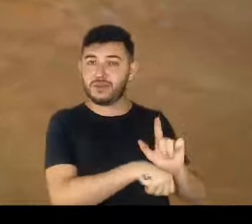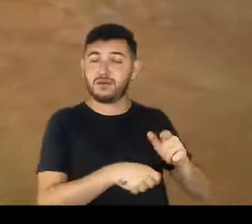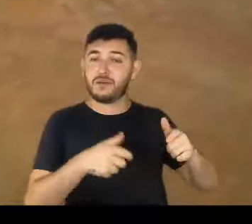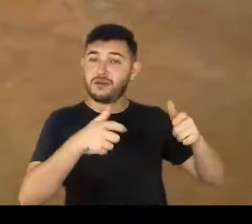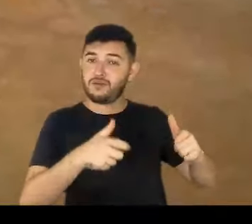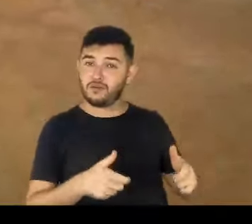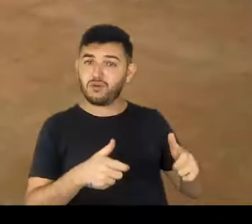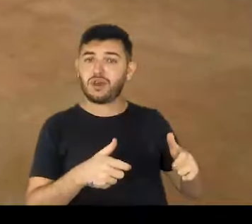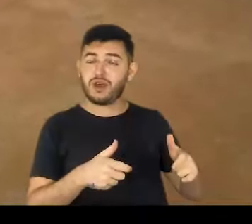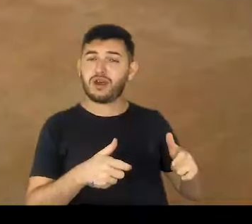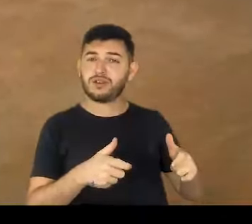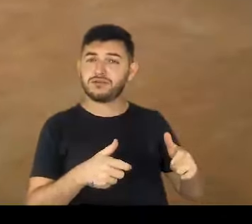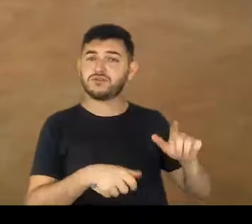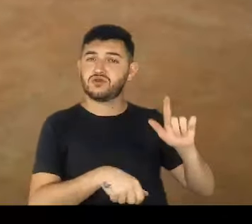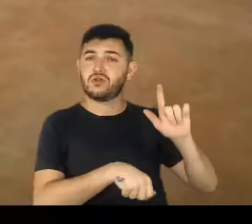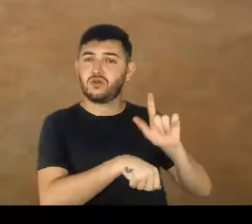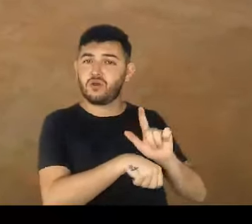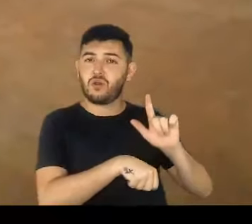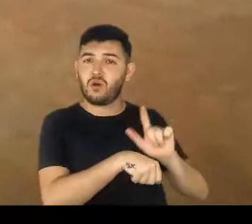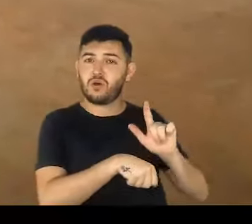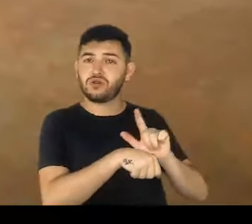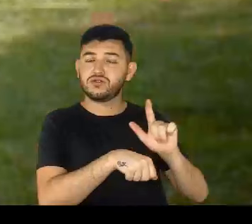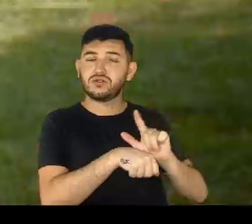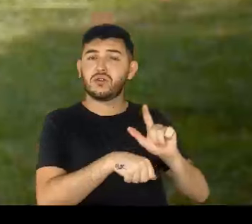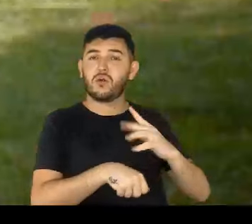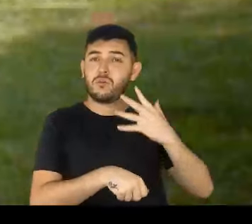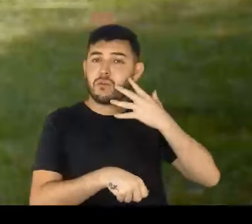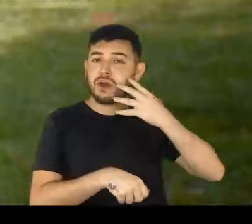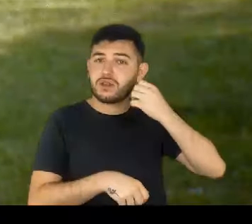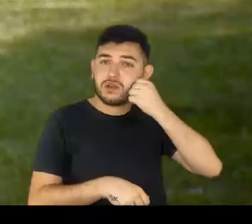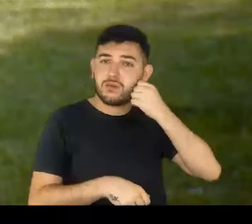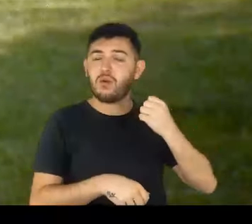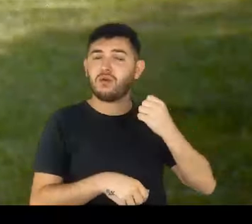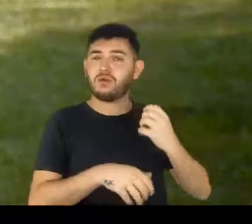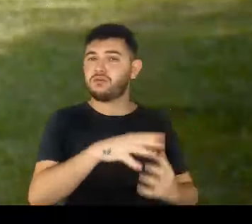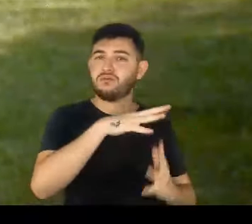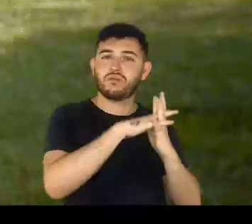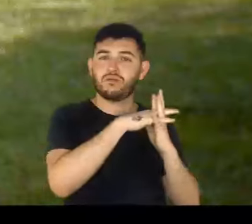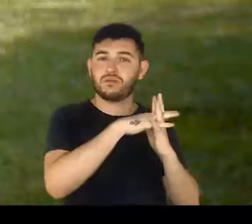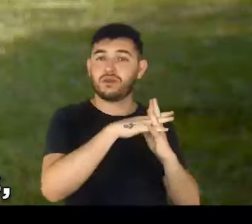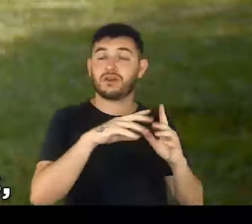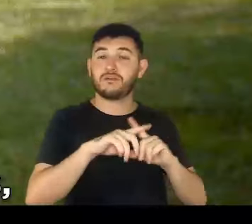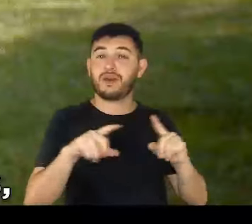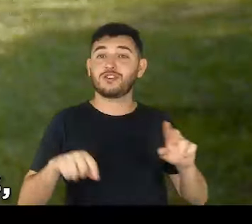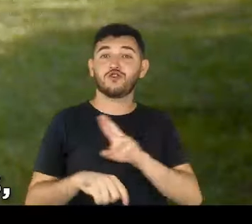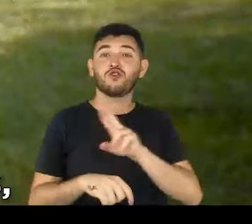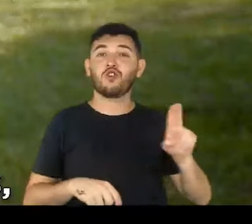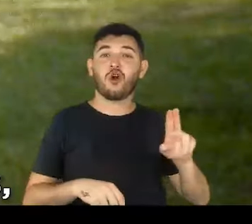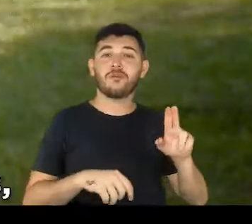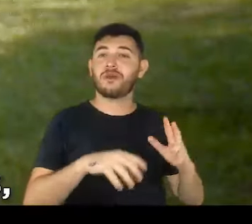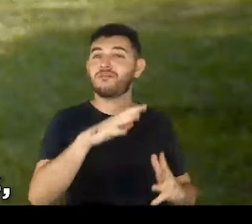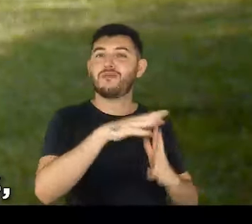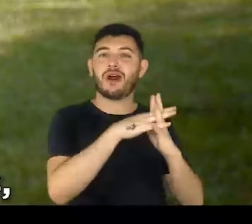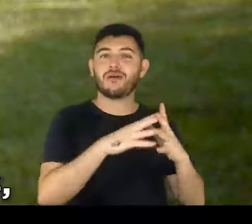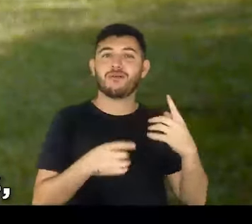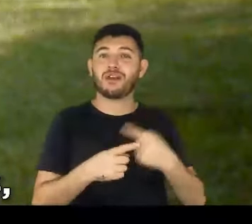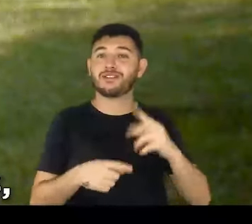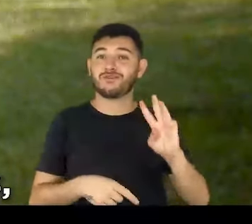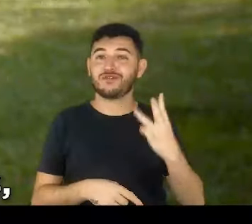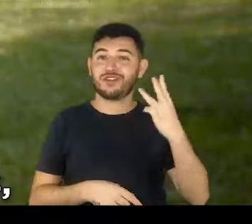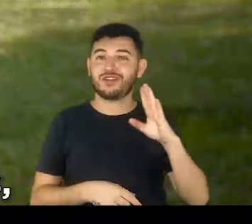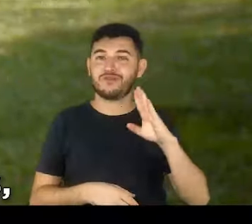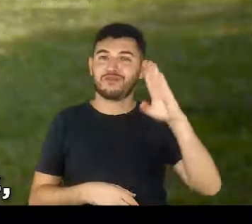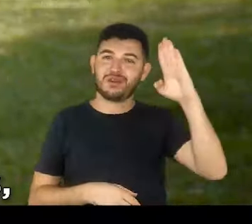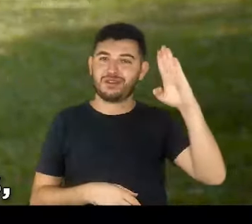patrimônio geológico de relevância internacional. O nome Geoparque Terra de Gigantes se deve aos três gigantes